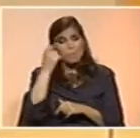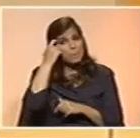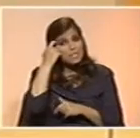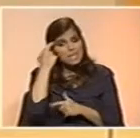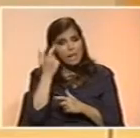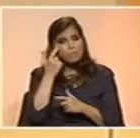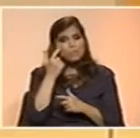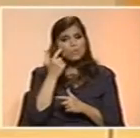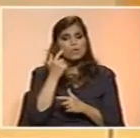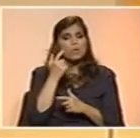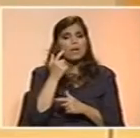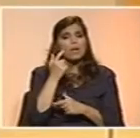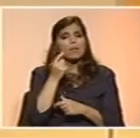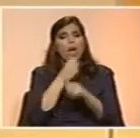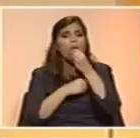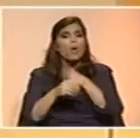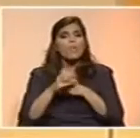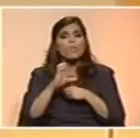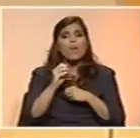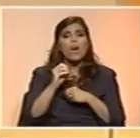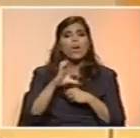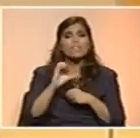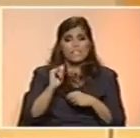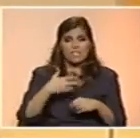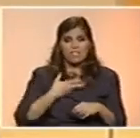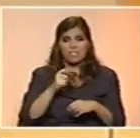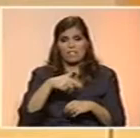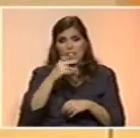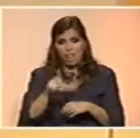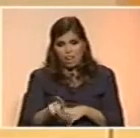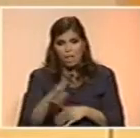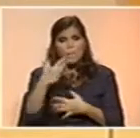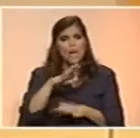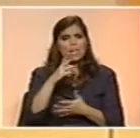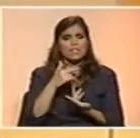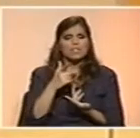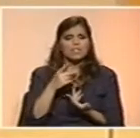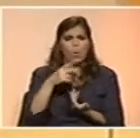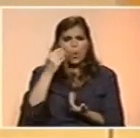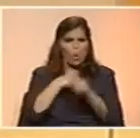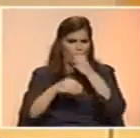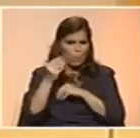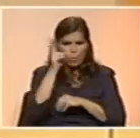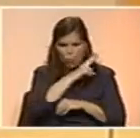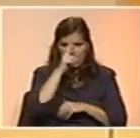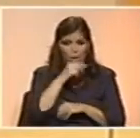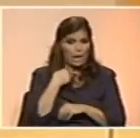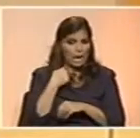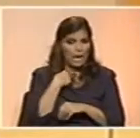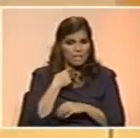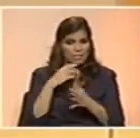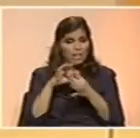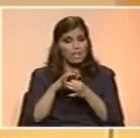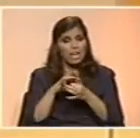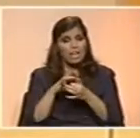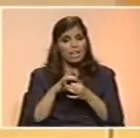pratica mais ocidental. Sim, sim. Mas na verdade, o excesso de cádmio também têm uma relação forte com muitos carcinomas